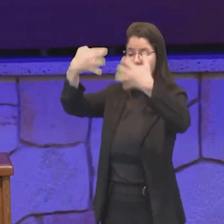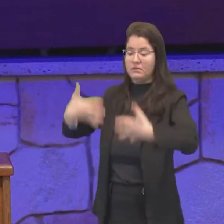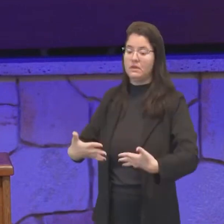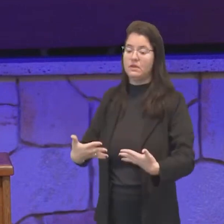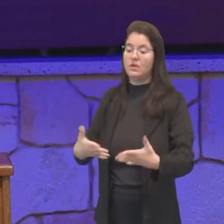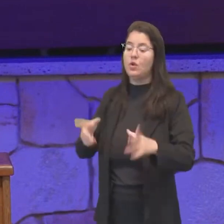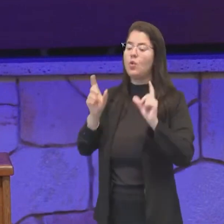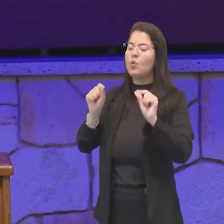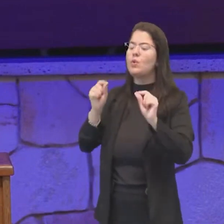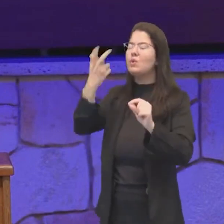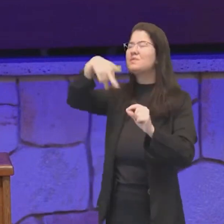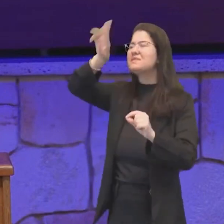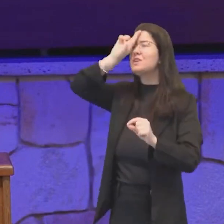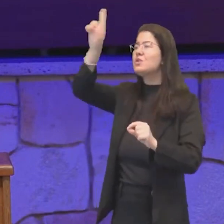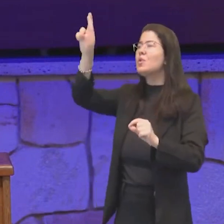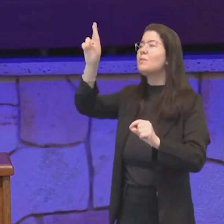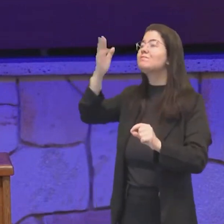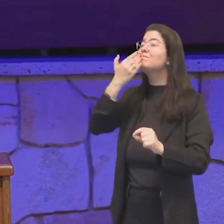que o Senhor pede de você?